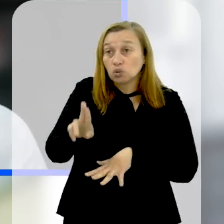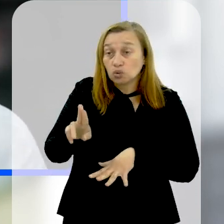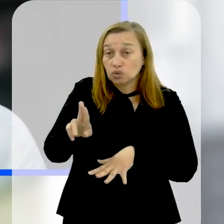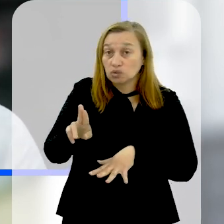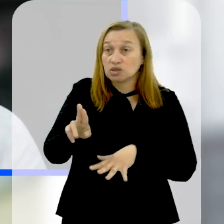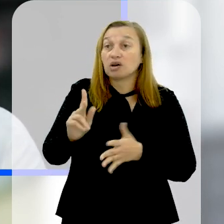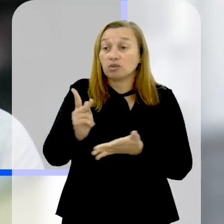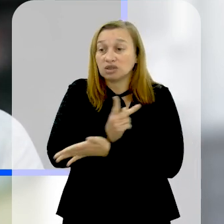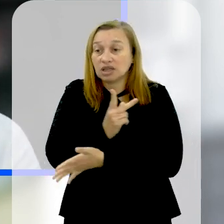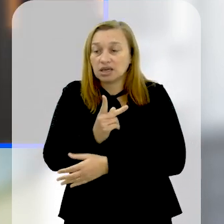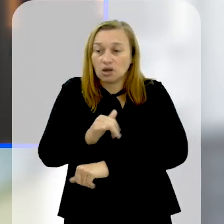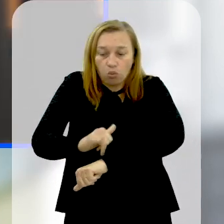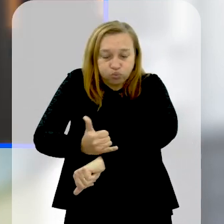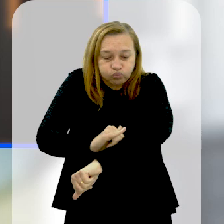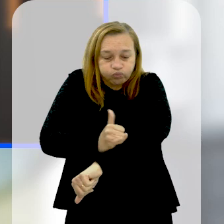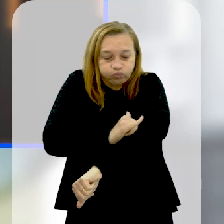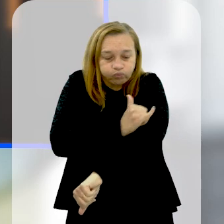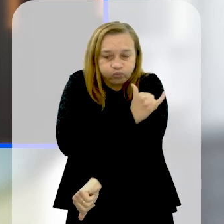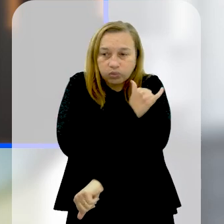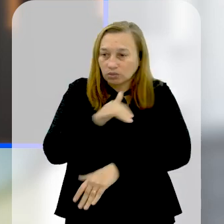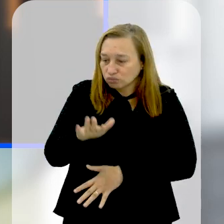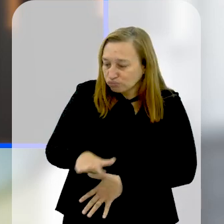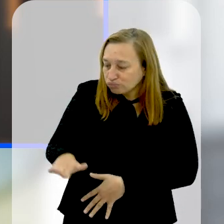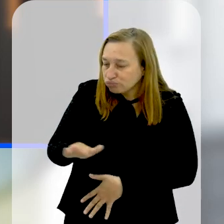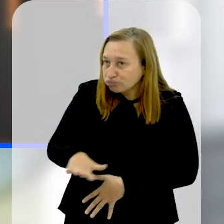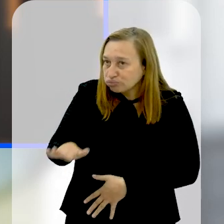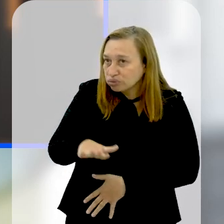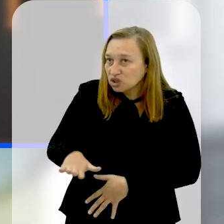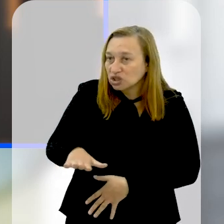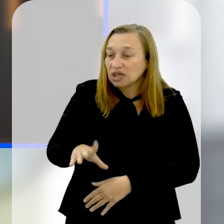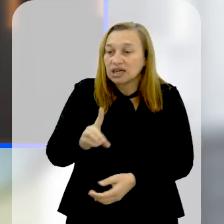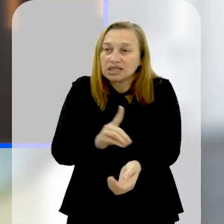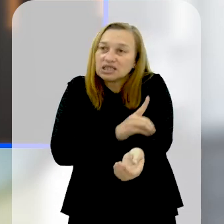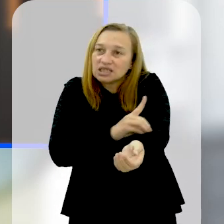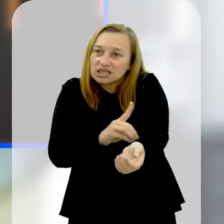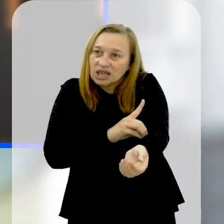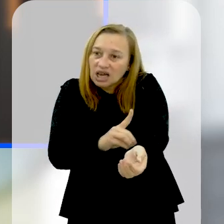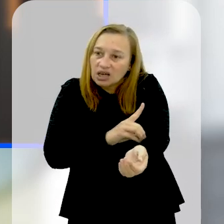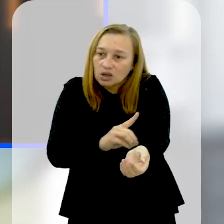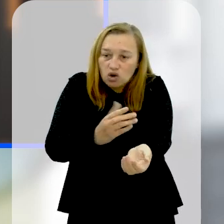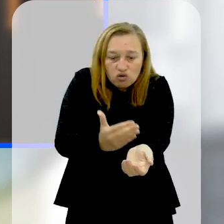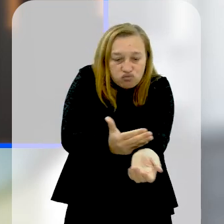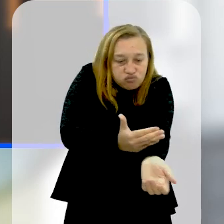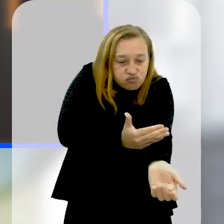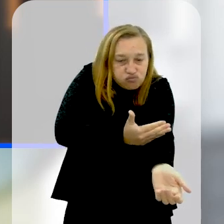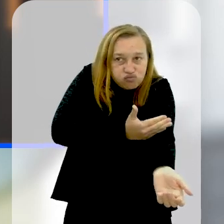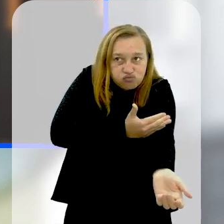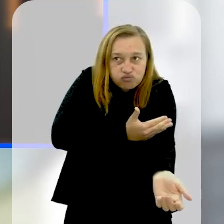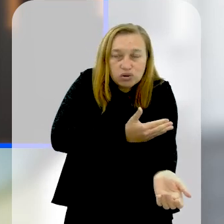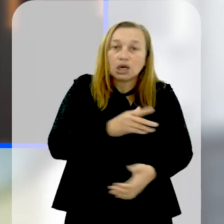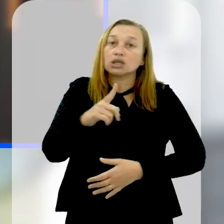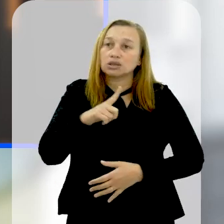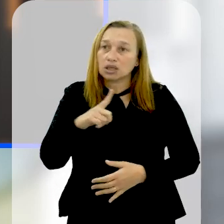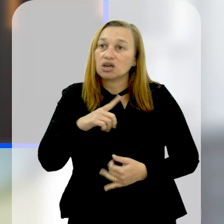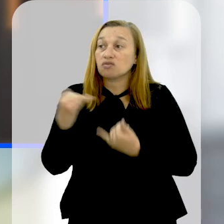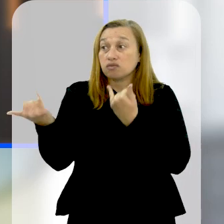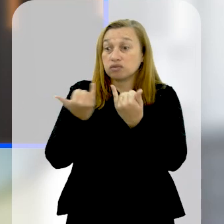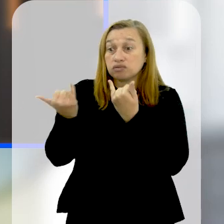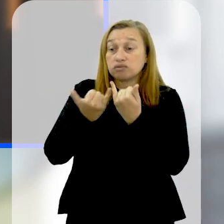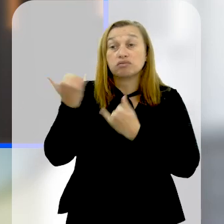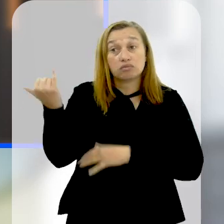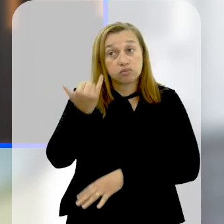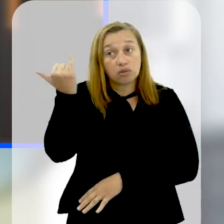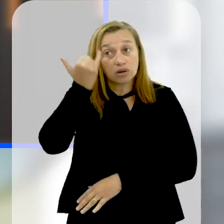consumo provoca. A obesidade infantil, a diabetes, a hipertensão. A gente tem até um dado